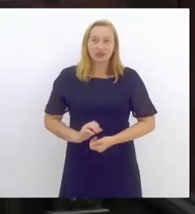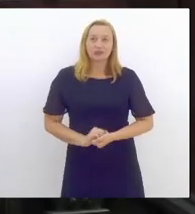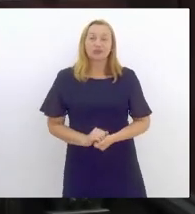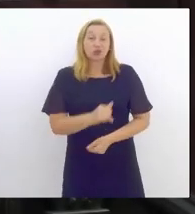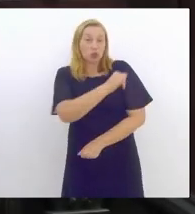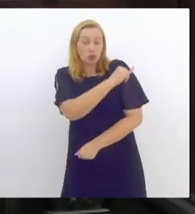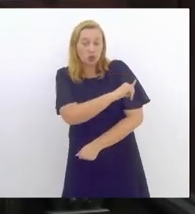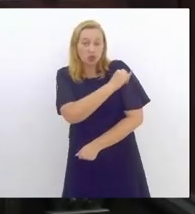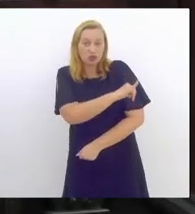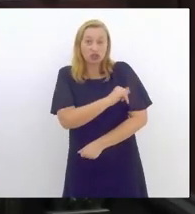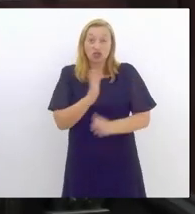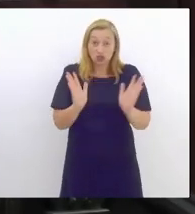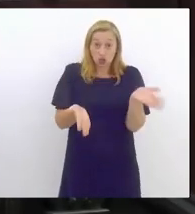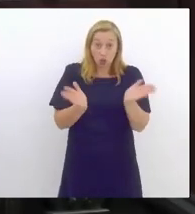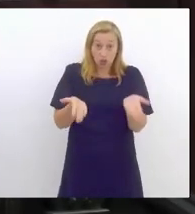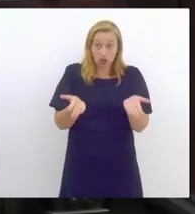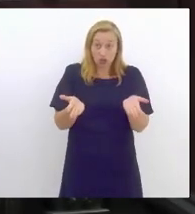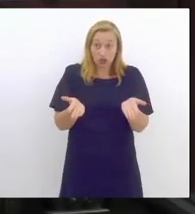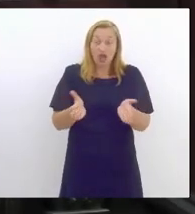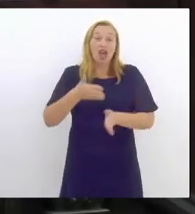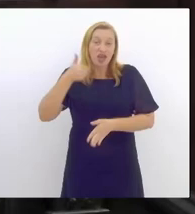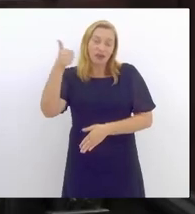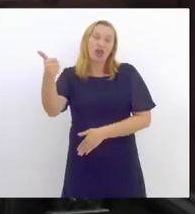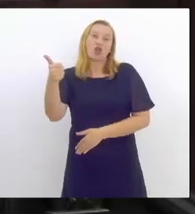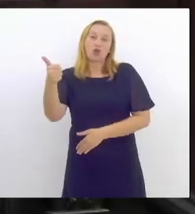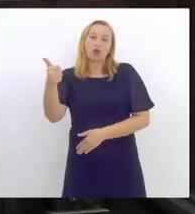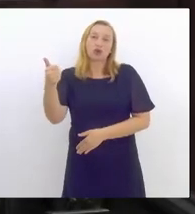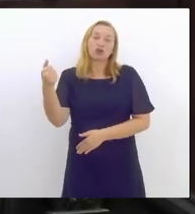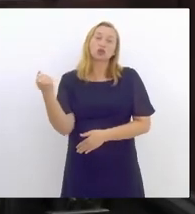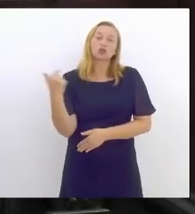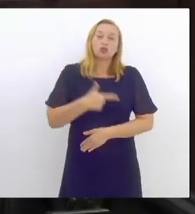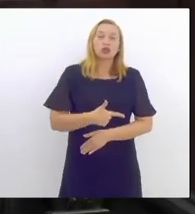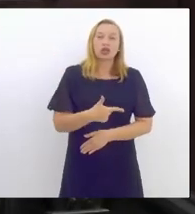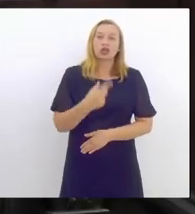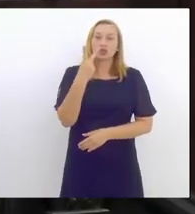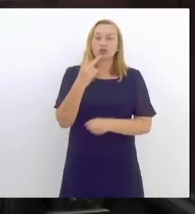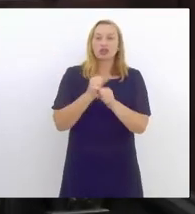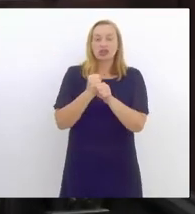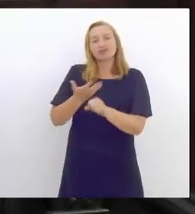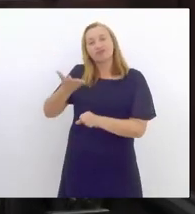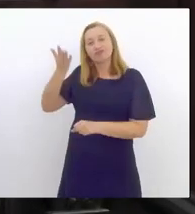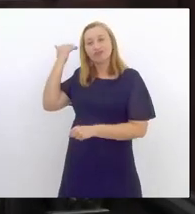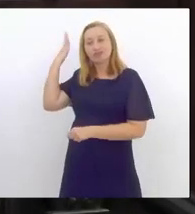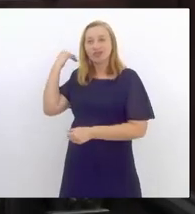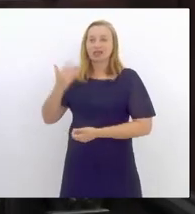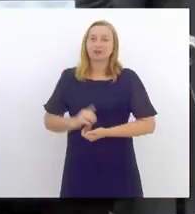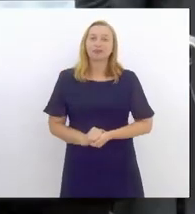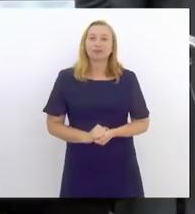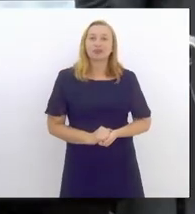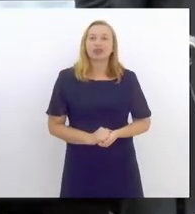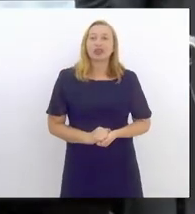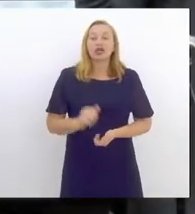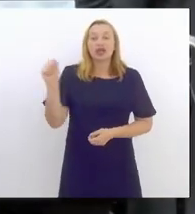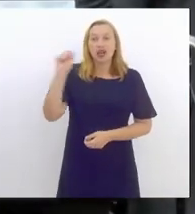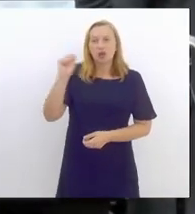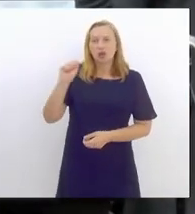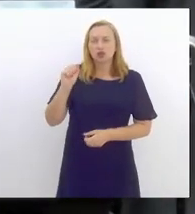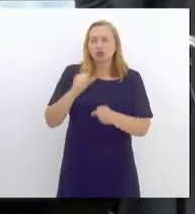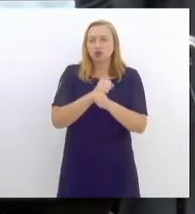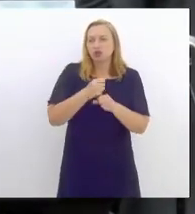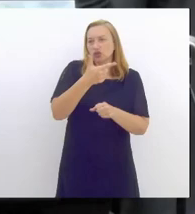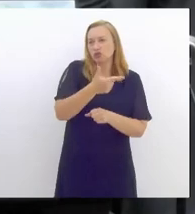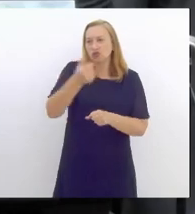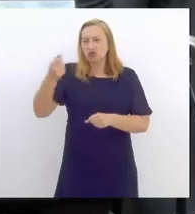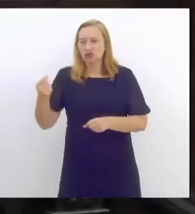de Janeiro de hoje é bem melhor do que de 2 anos atrás. Em agosto de 2020, assumi